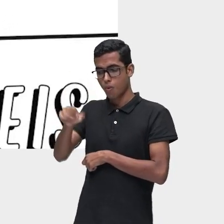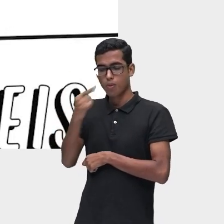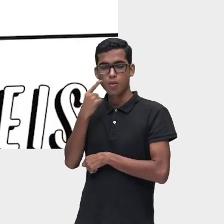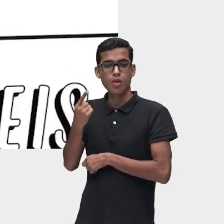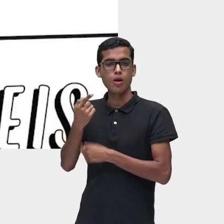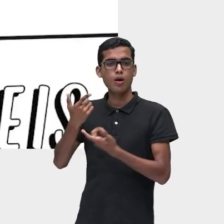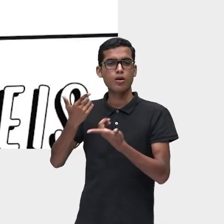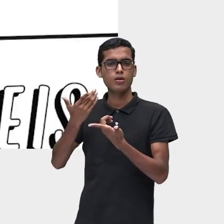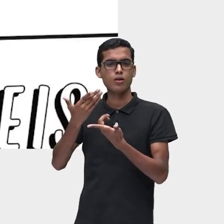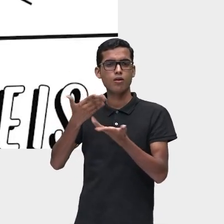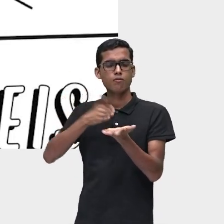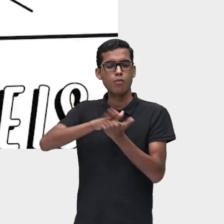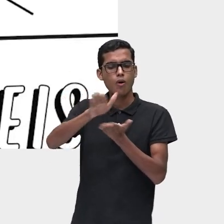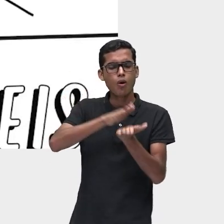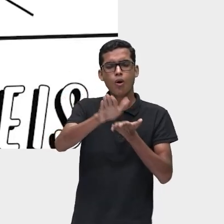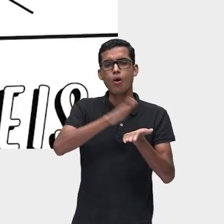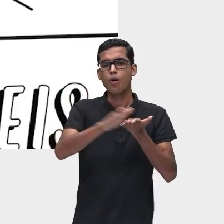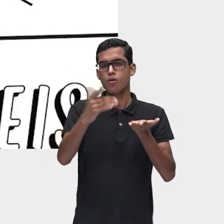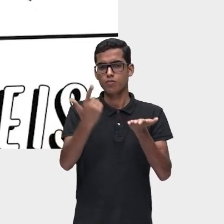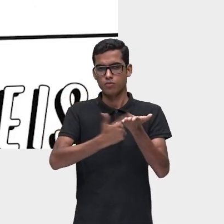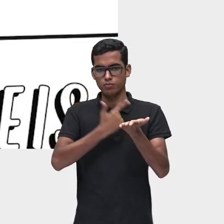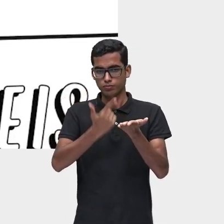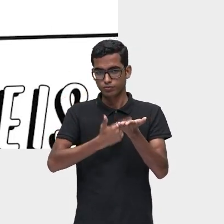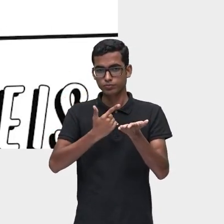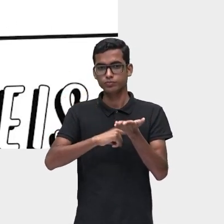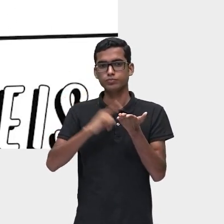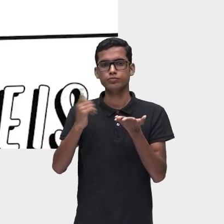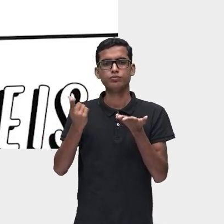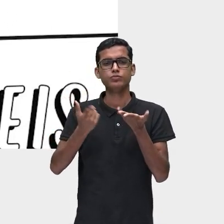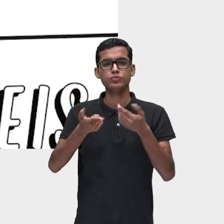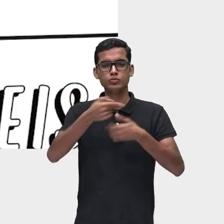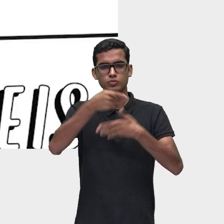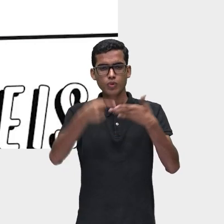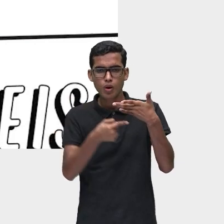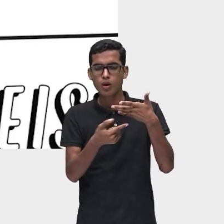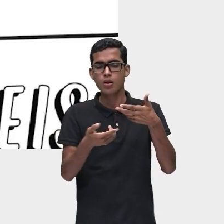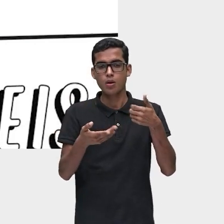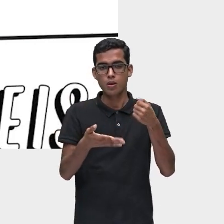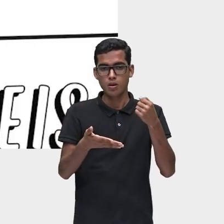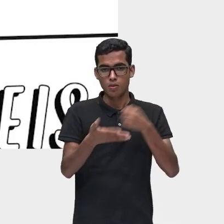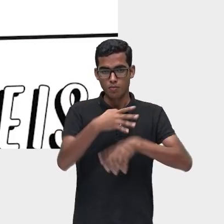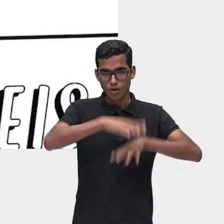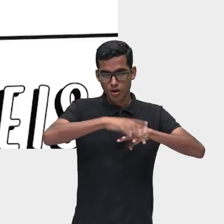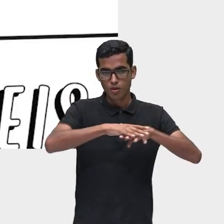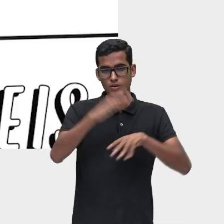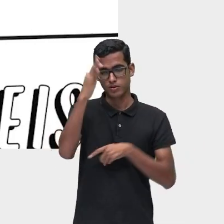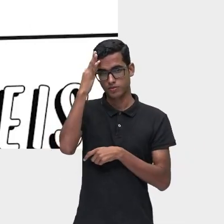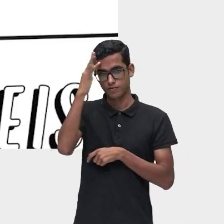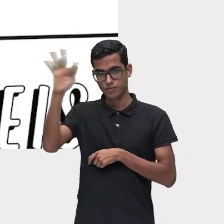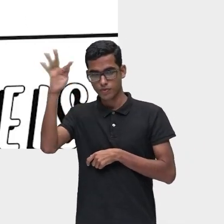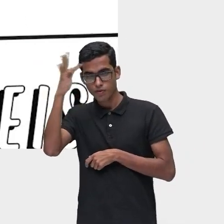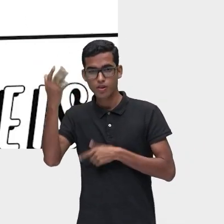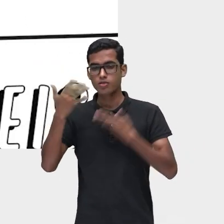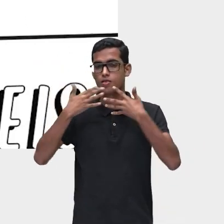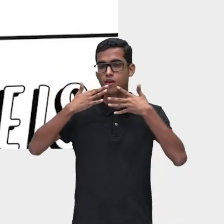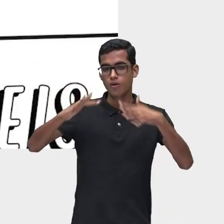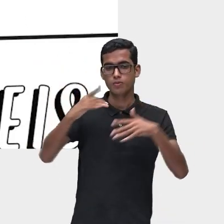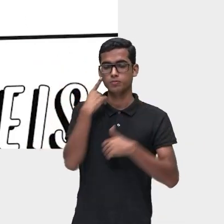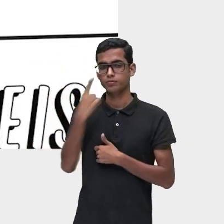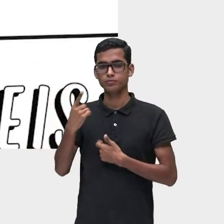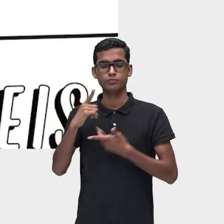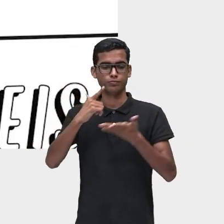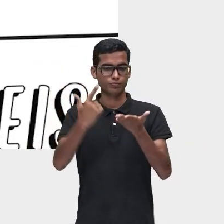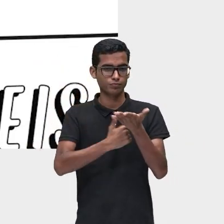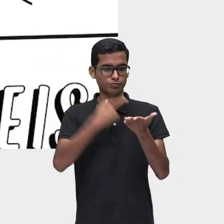em 1687 chamado Princípios Matemáticos da Filosofia Natural. Nesse livro, Newton pôde descrever